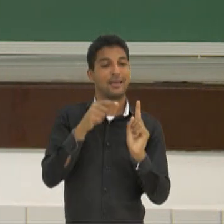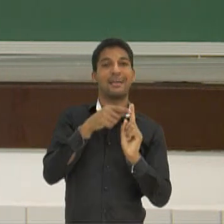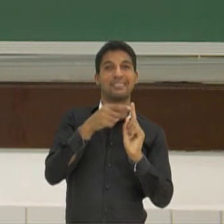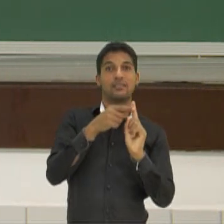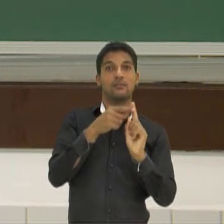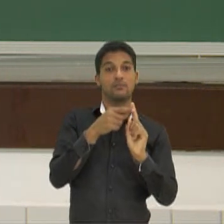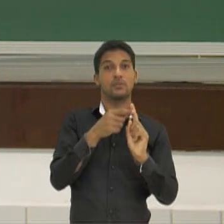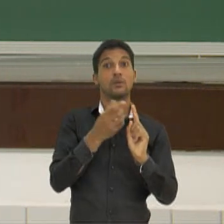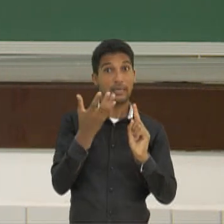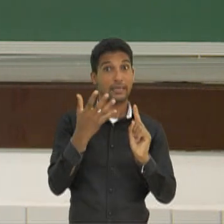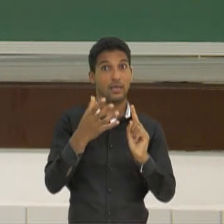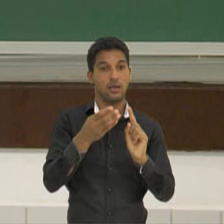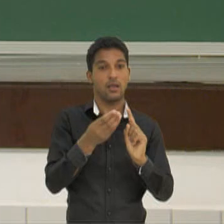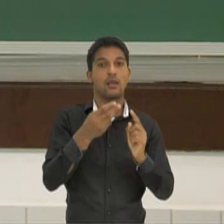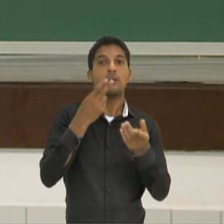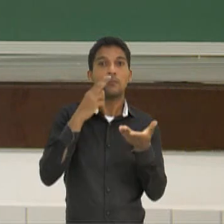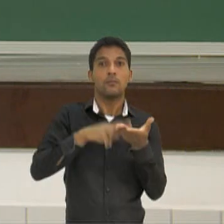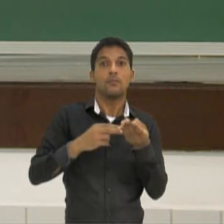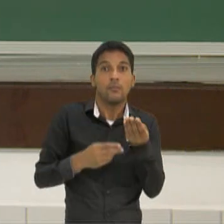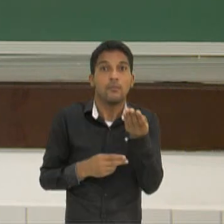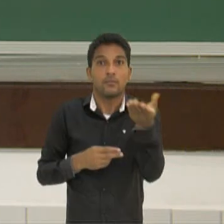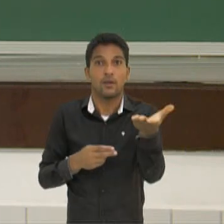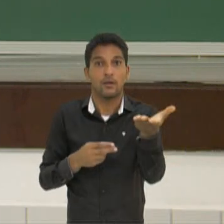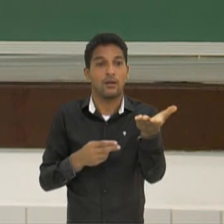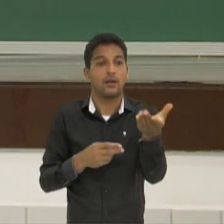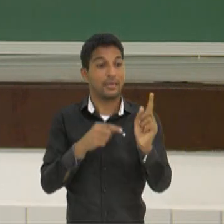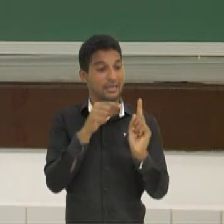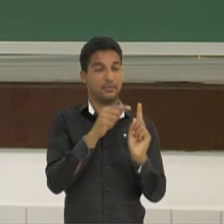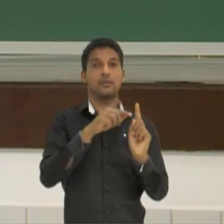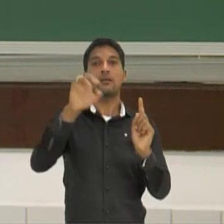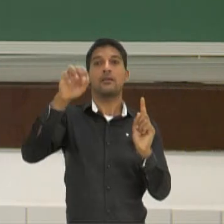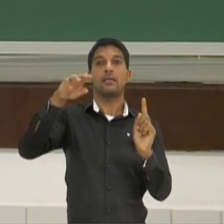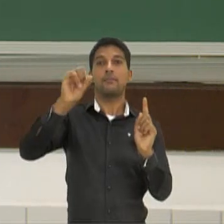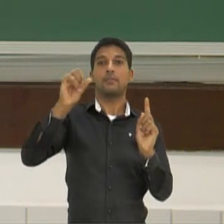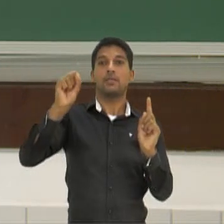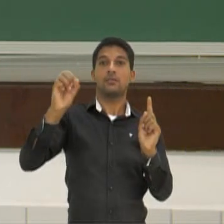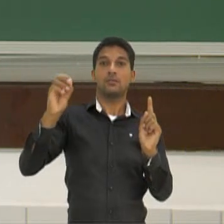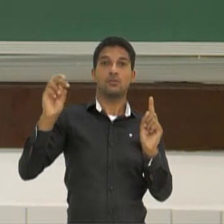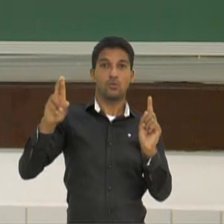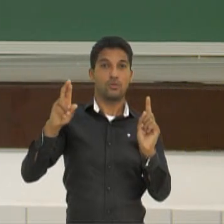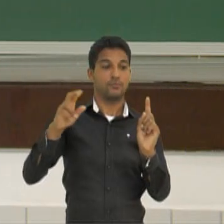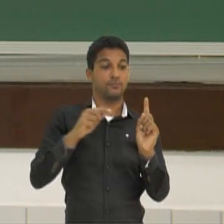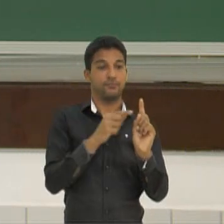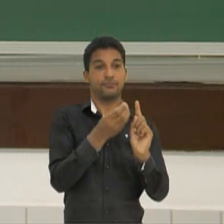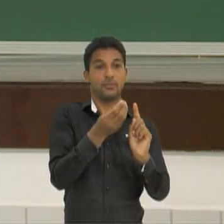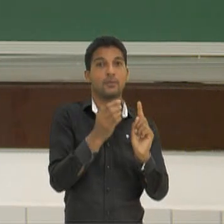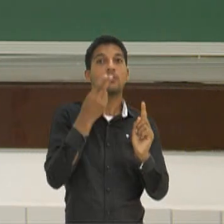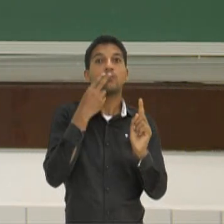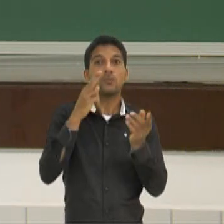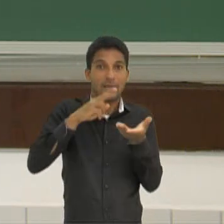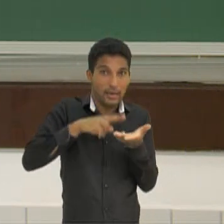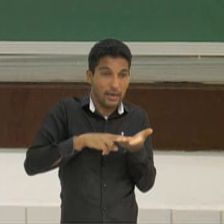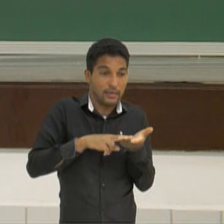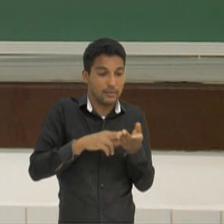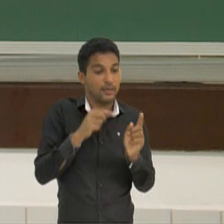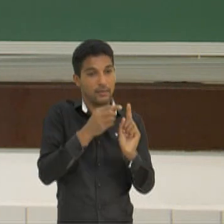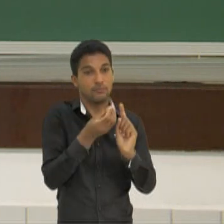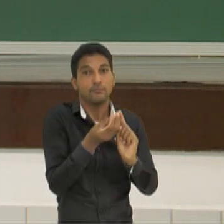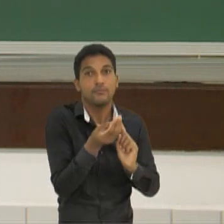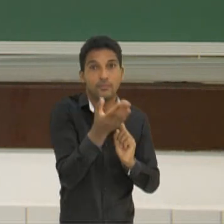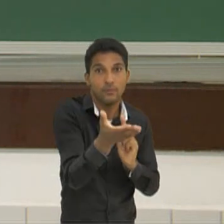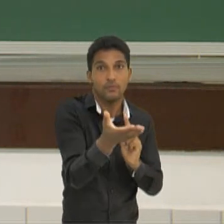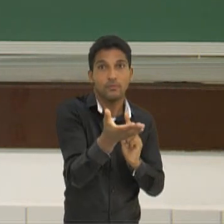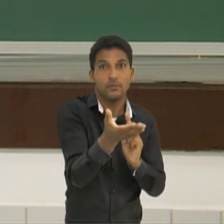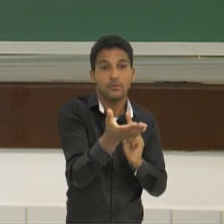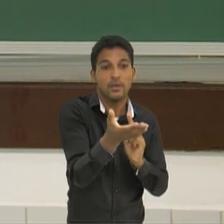da mensagem. E a pessoa que recebe a mensagem, a gente chama de receptor, né? Embora nós tenhamos aí alguns linguistas que